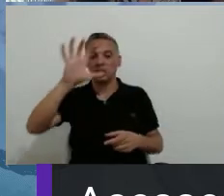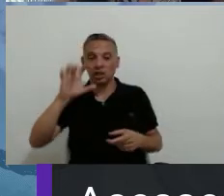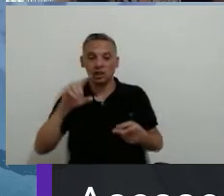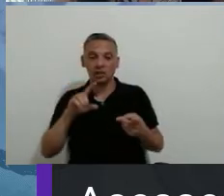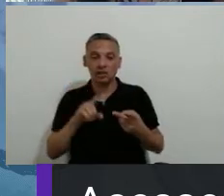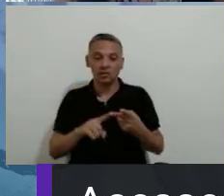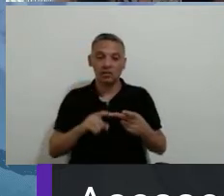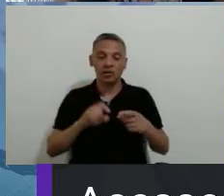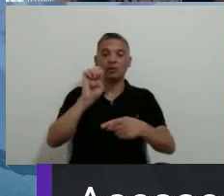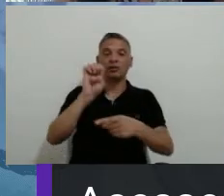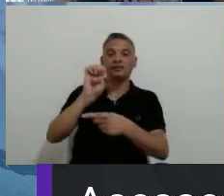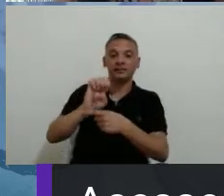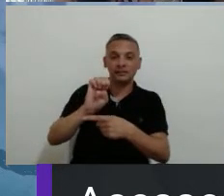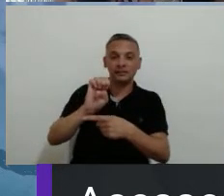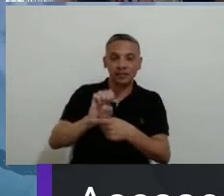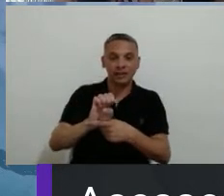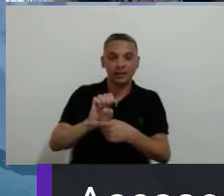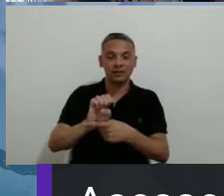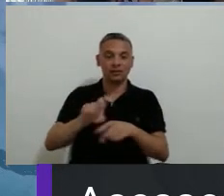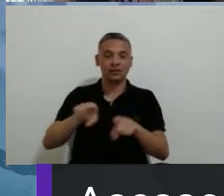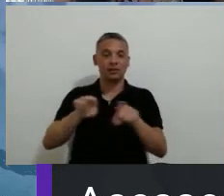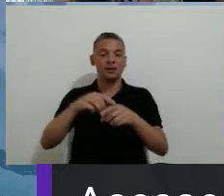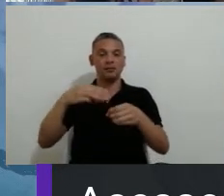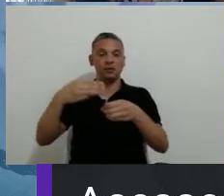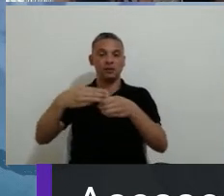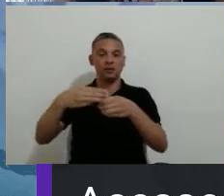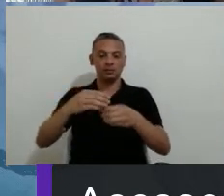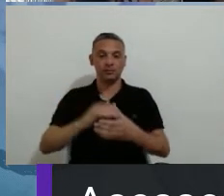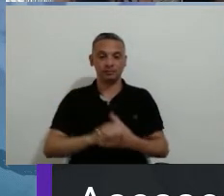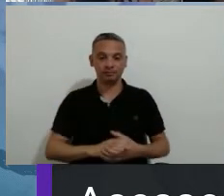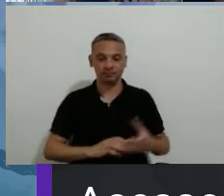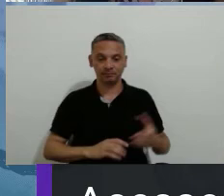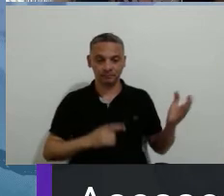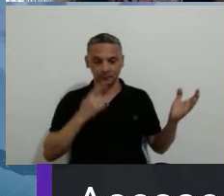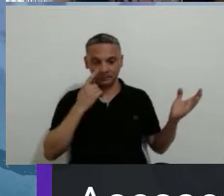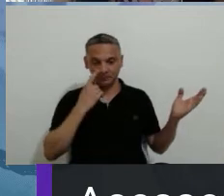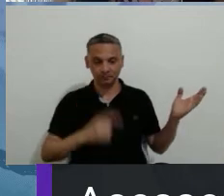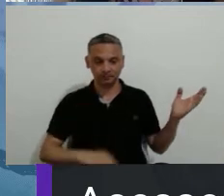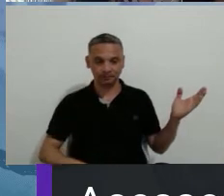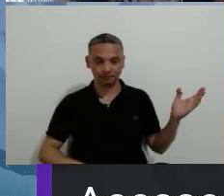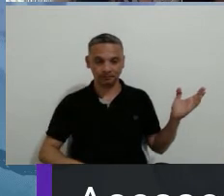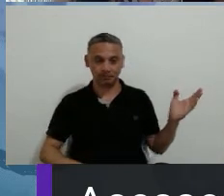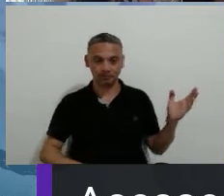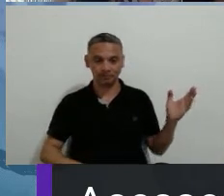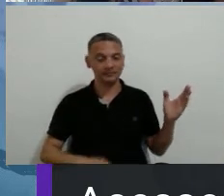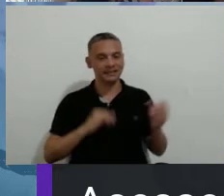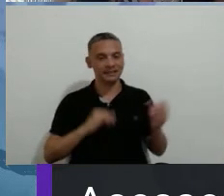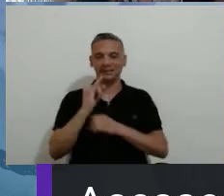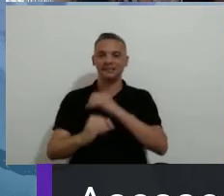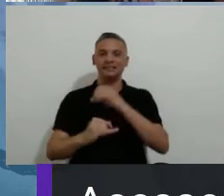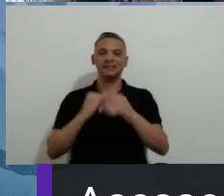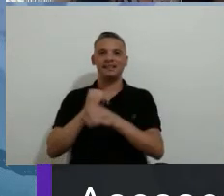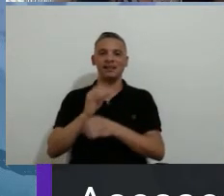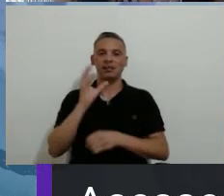os estados e para os municípios. Bom, a minha internet não está colaborando comigo nesse momento para que eu consiga